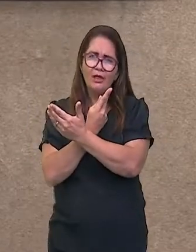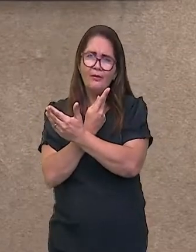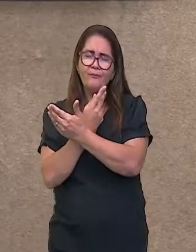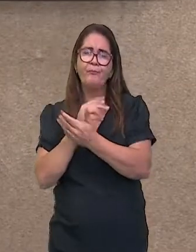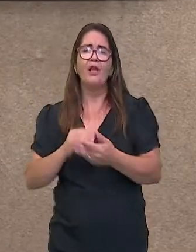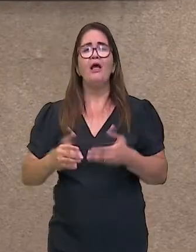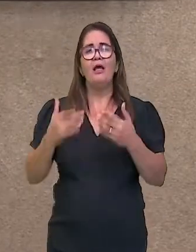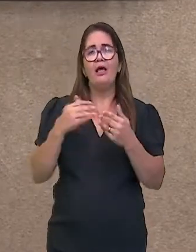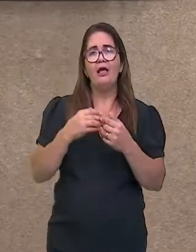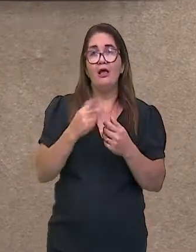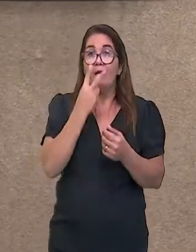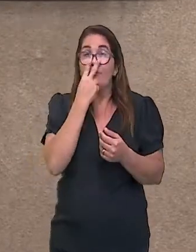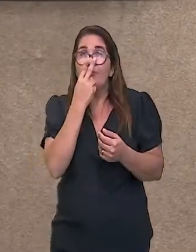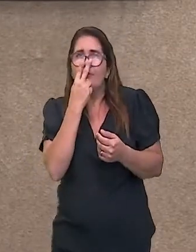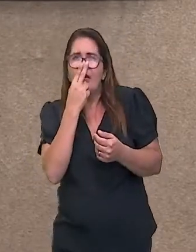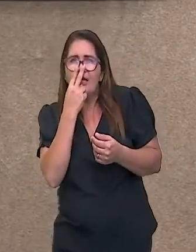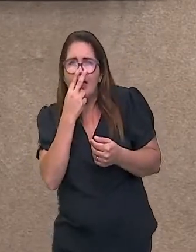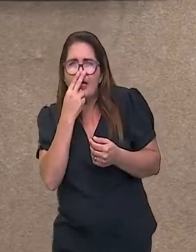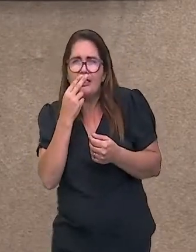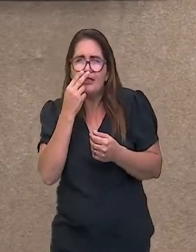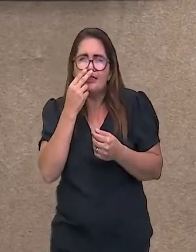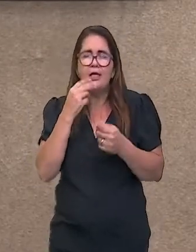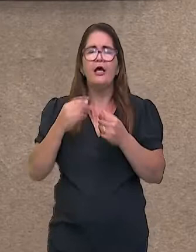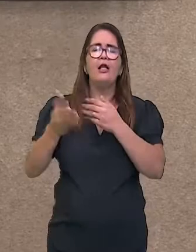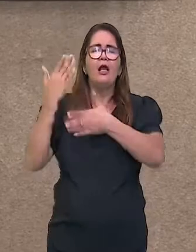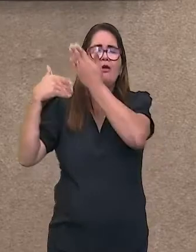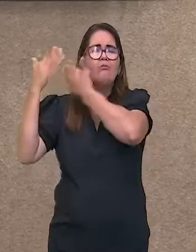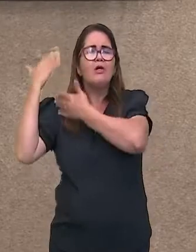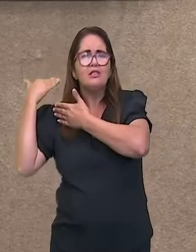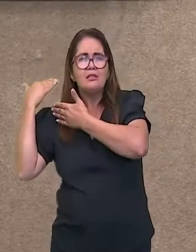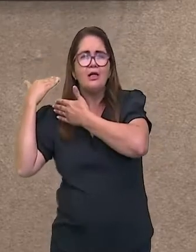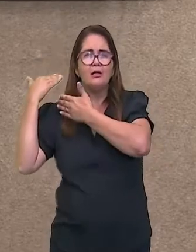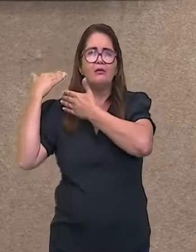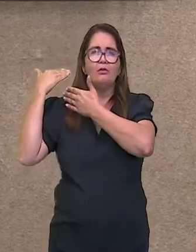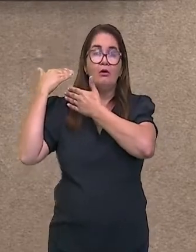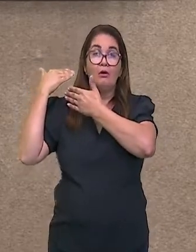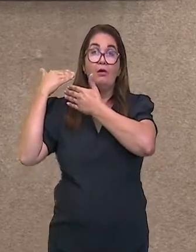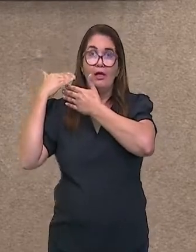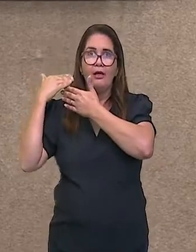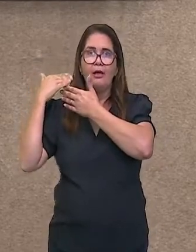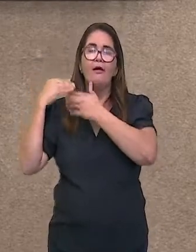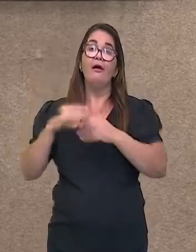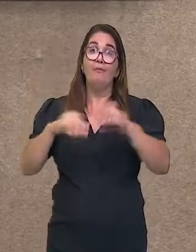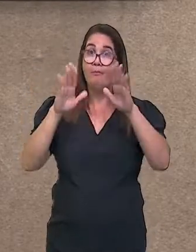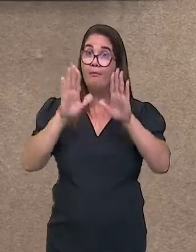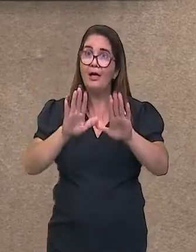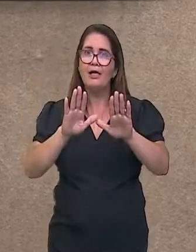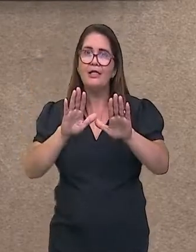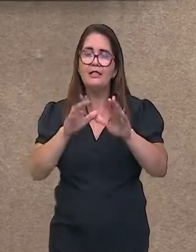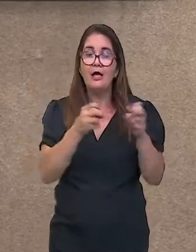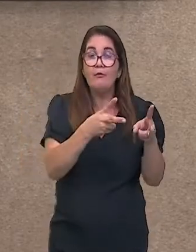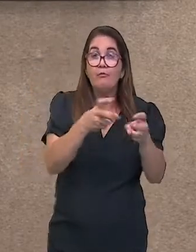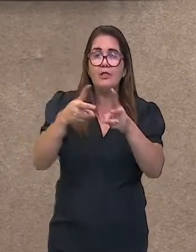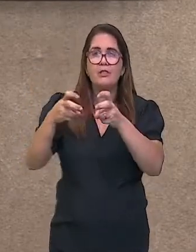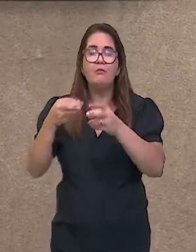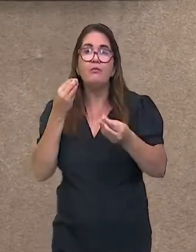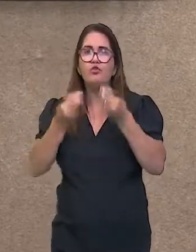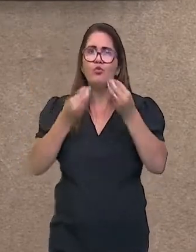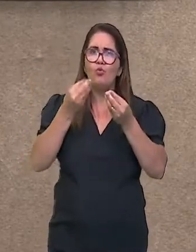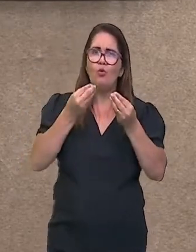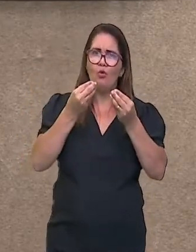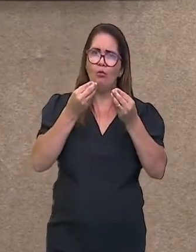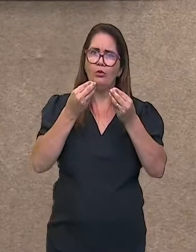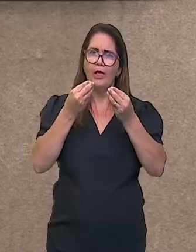ortografias, mudam algumas questões no sentido de, quando fala